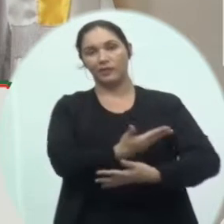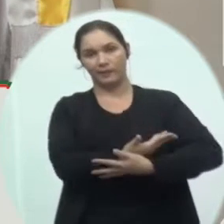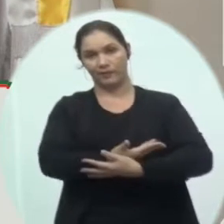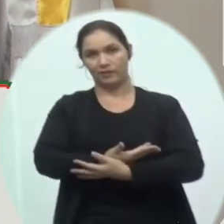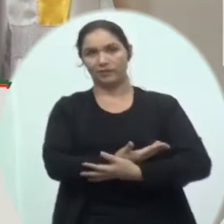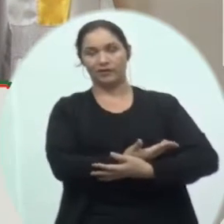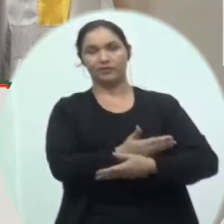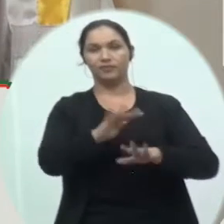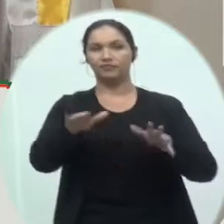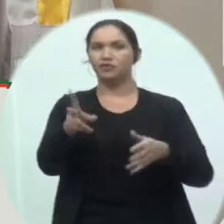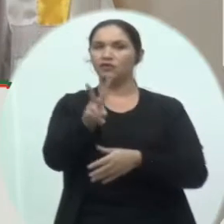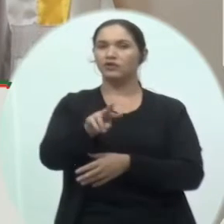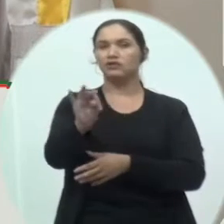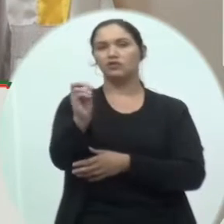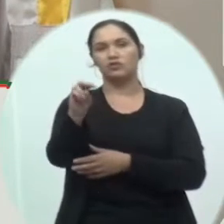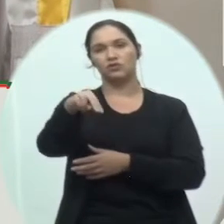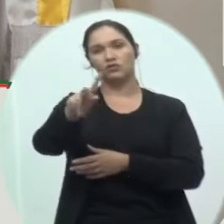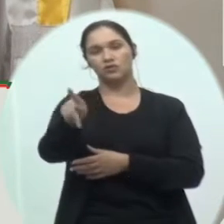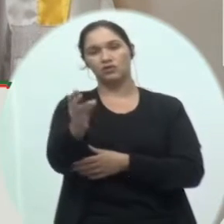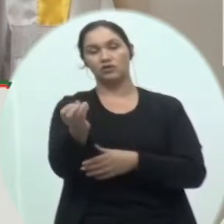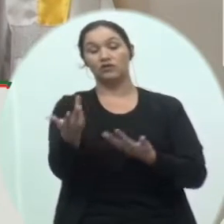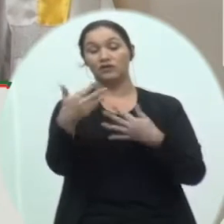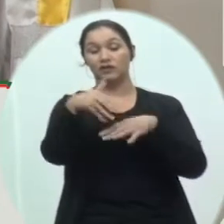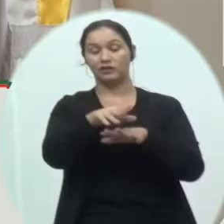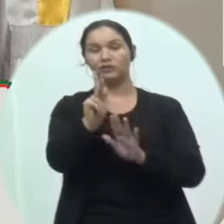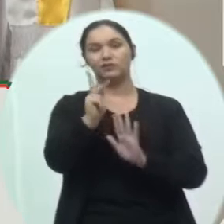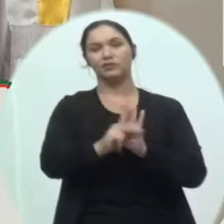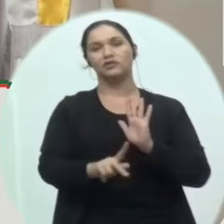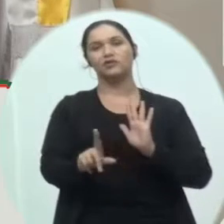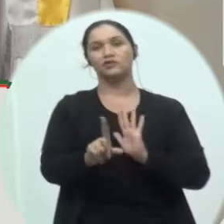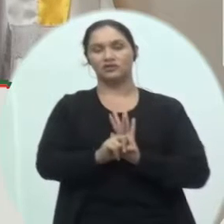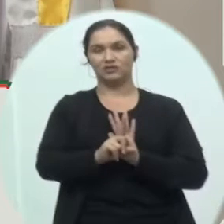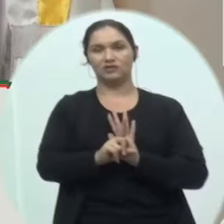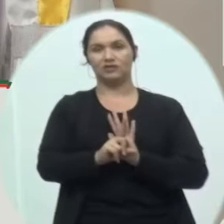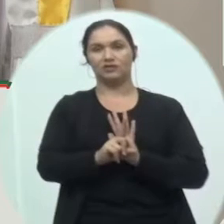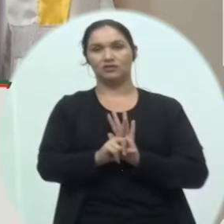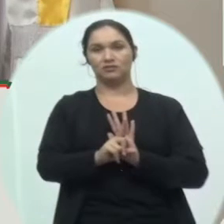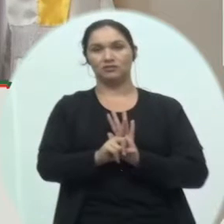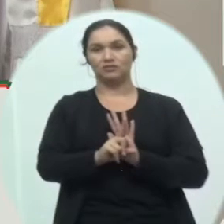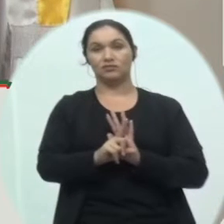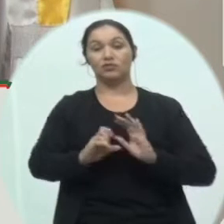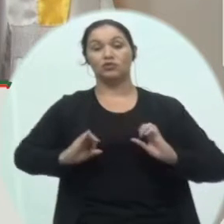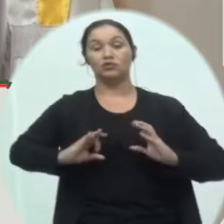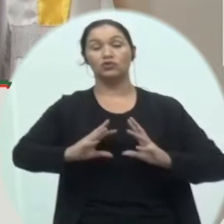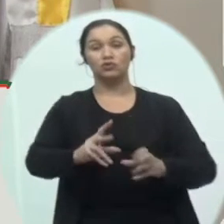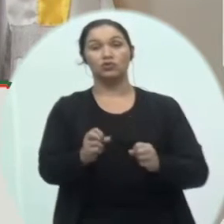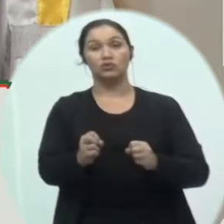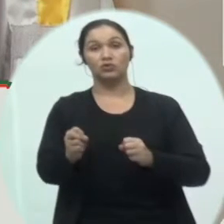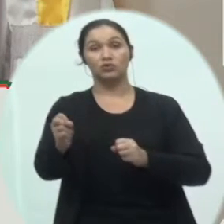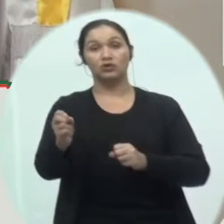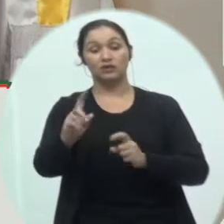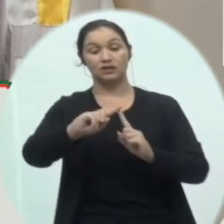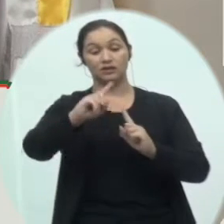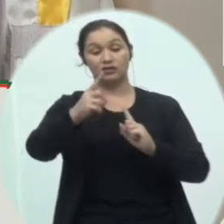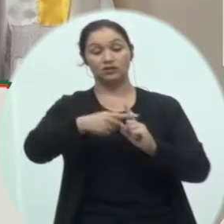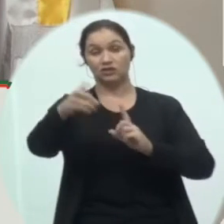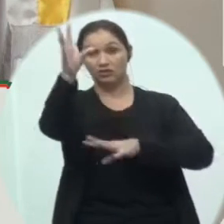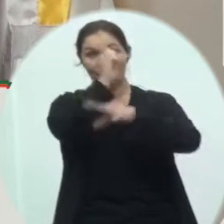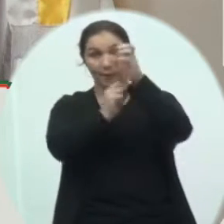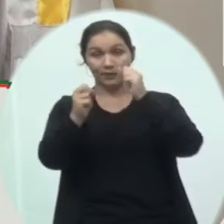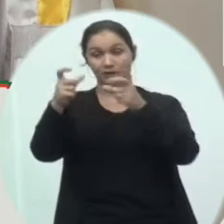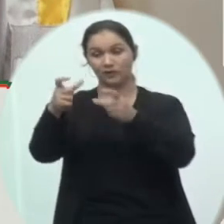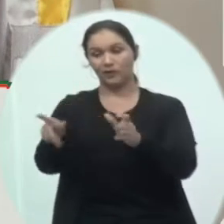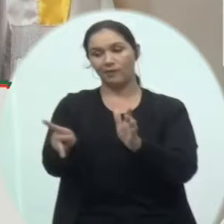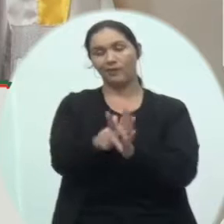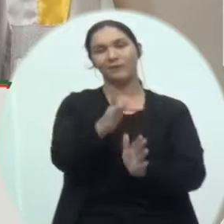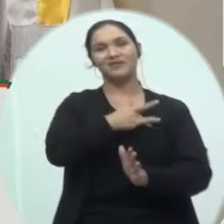vereador Toninho, vai fazer parte do projeto, do que tem que ser feito nas unidades básicas de saúde. Então,